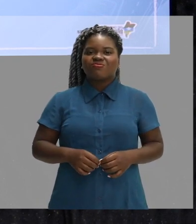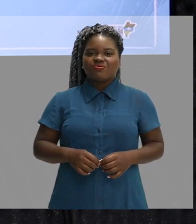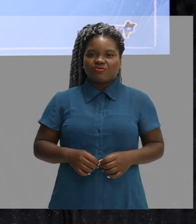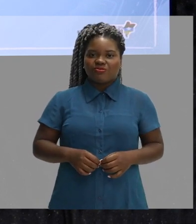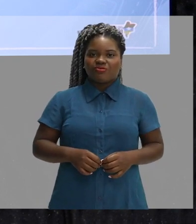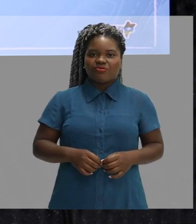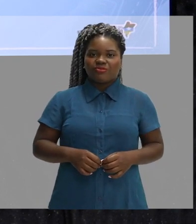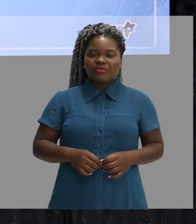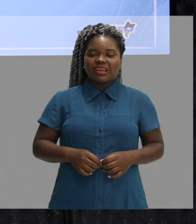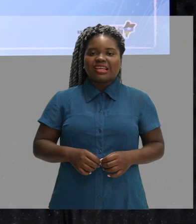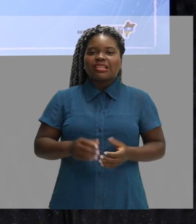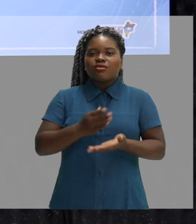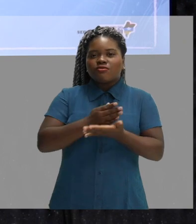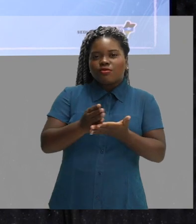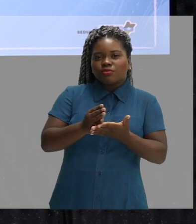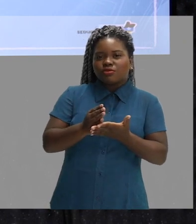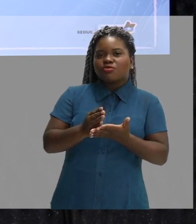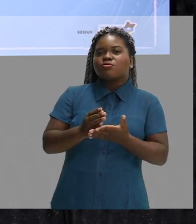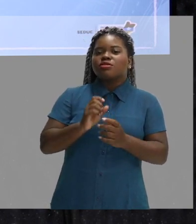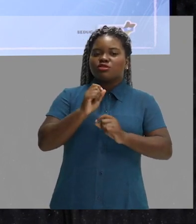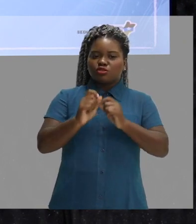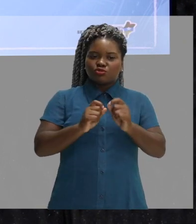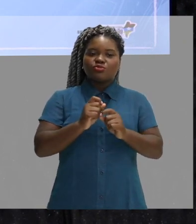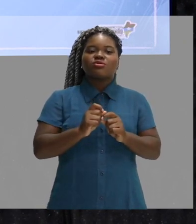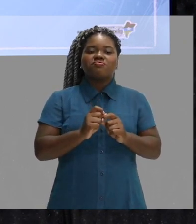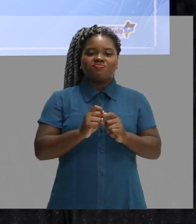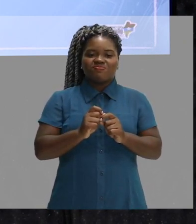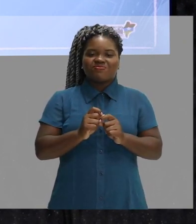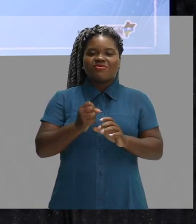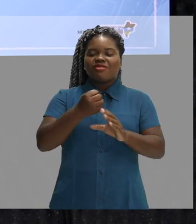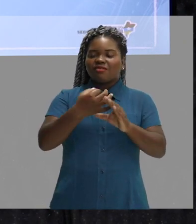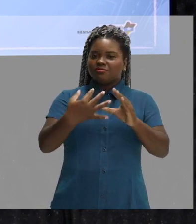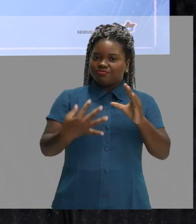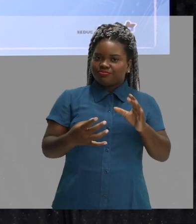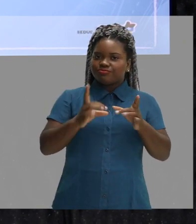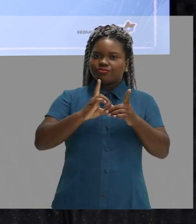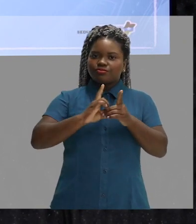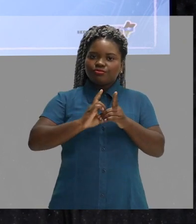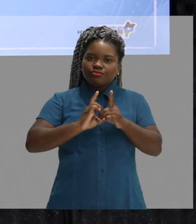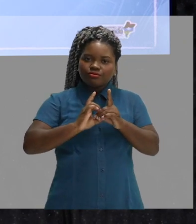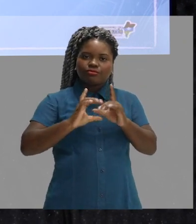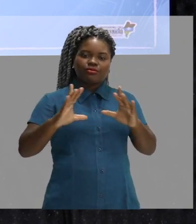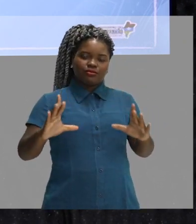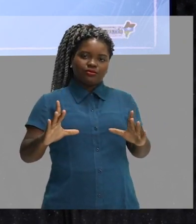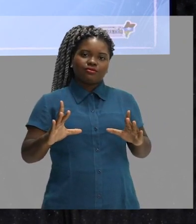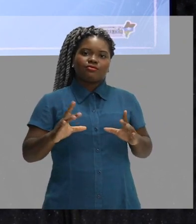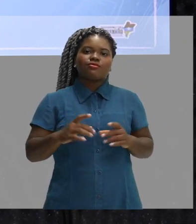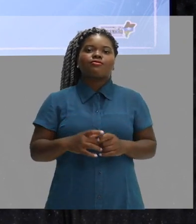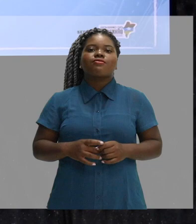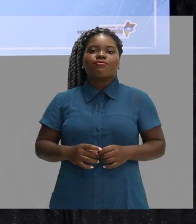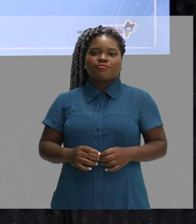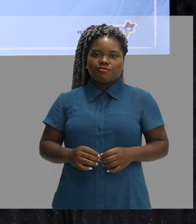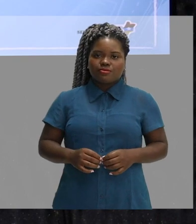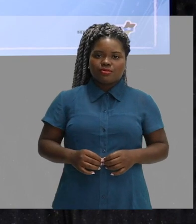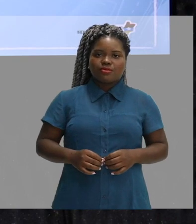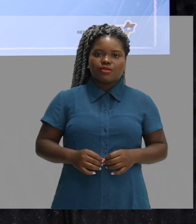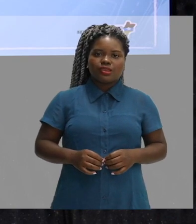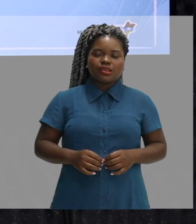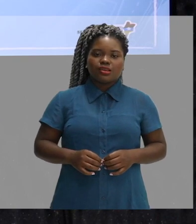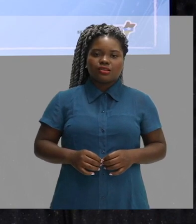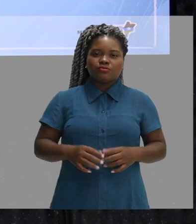Fechou? Então vamos começar a partir de agora falando sobre as características da democracia